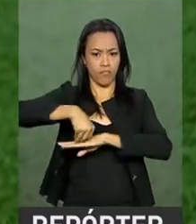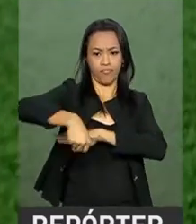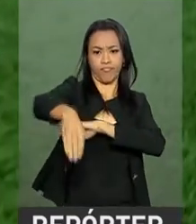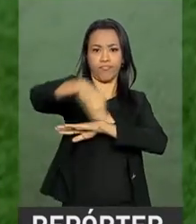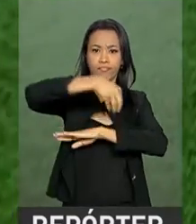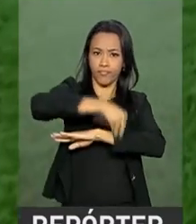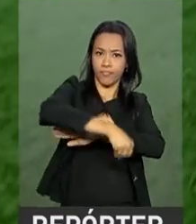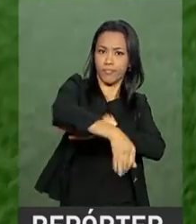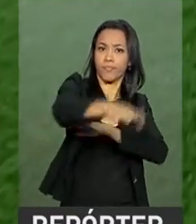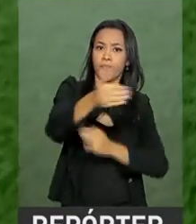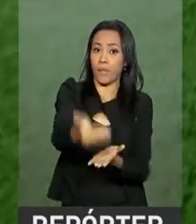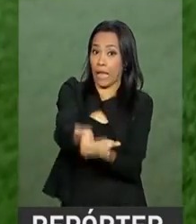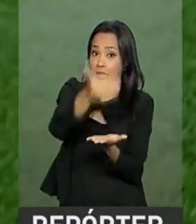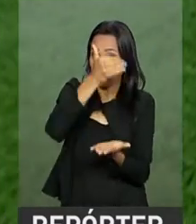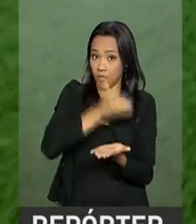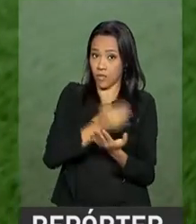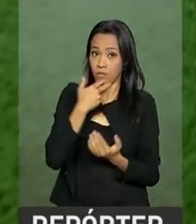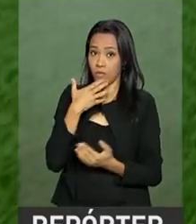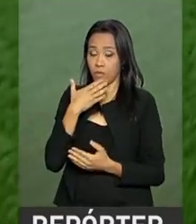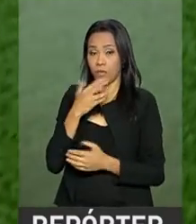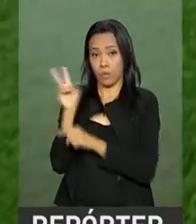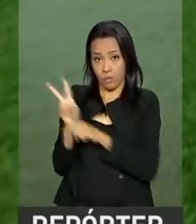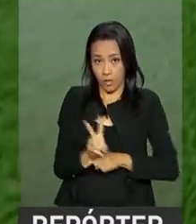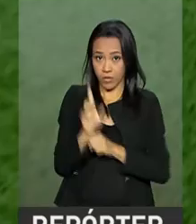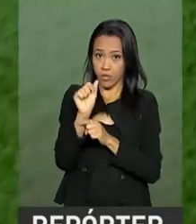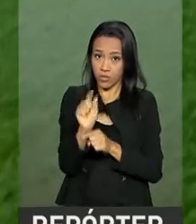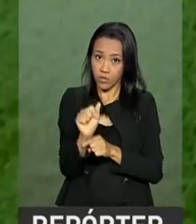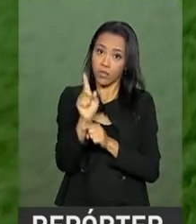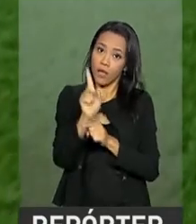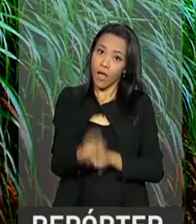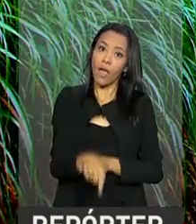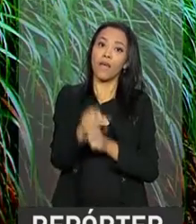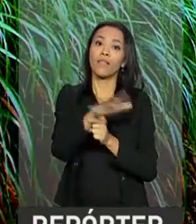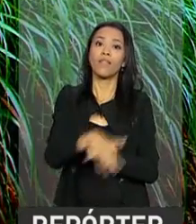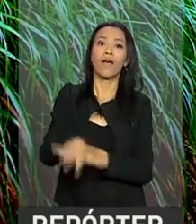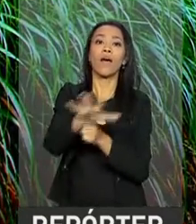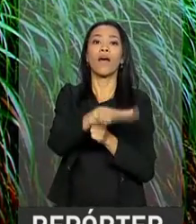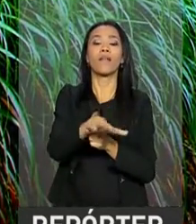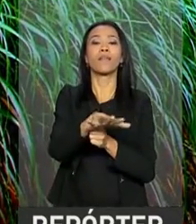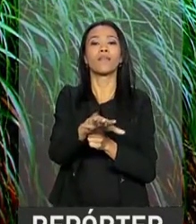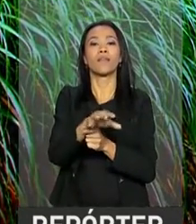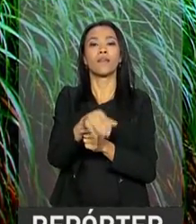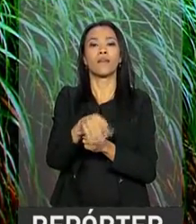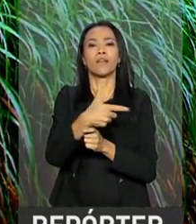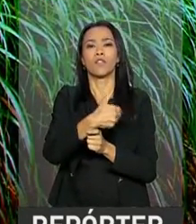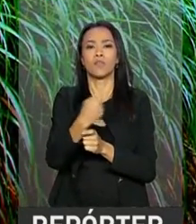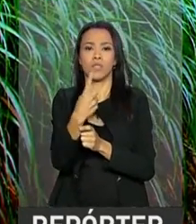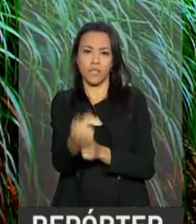A antecipação dos financiamentos se destina a culturas da safra de verão